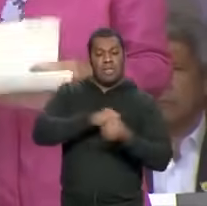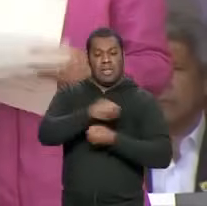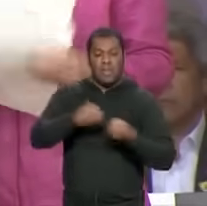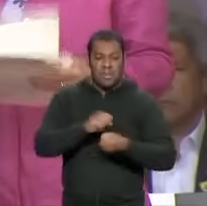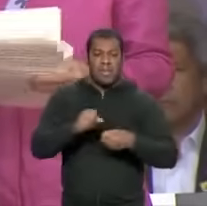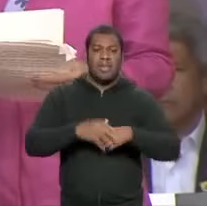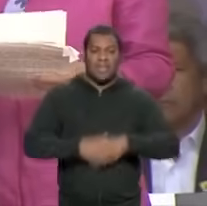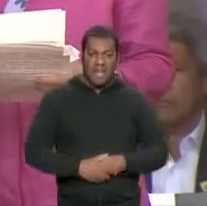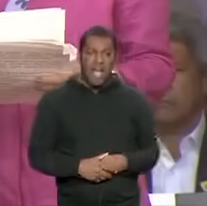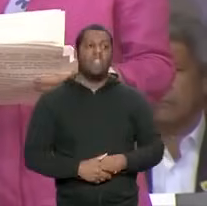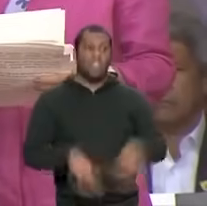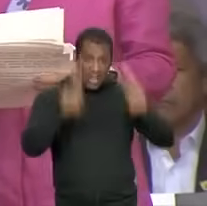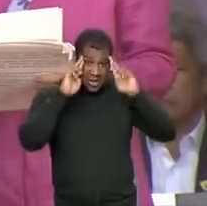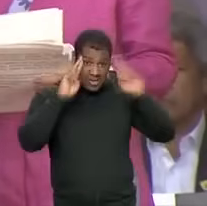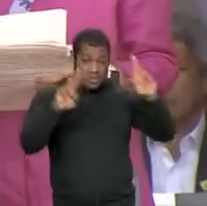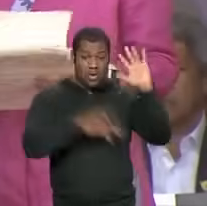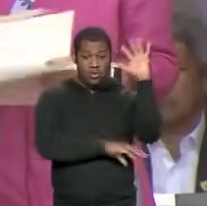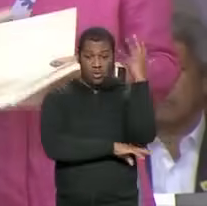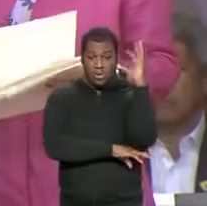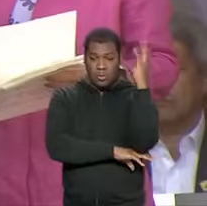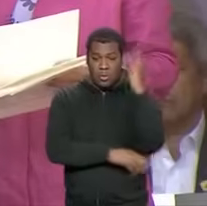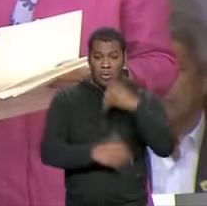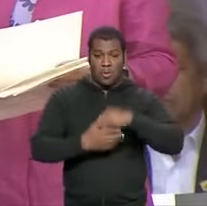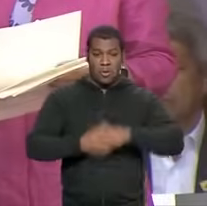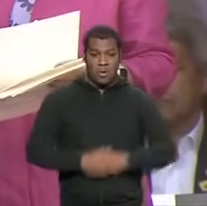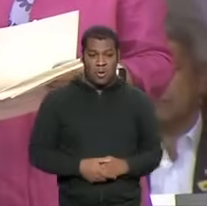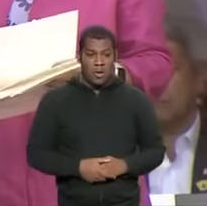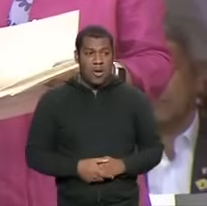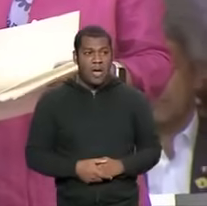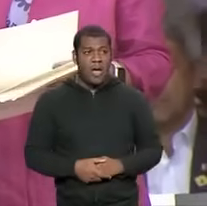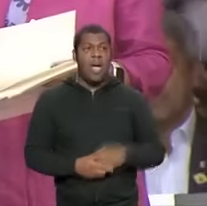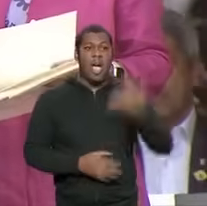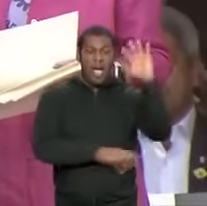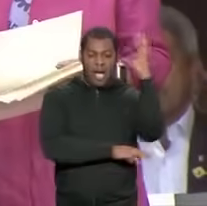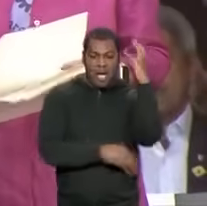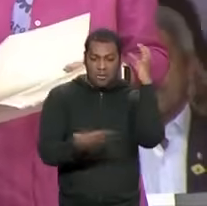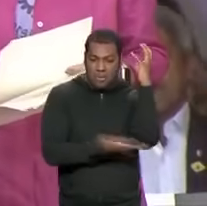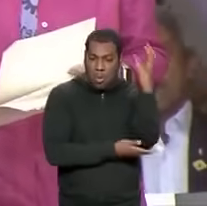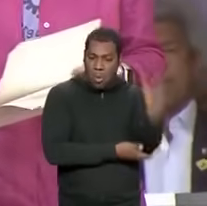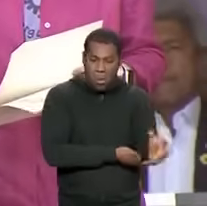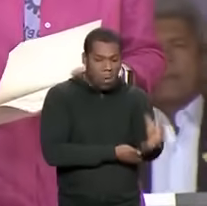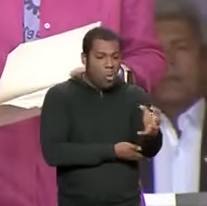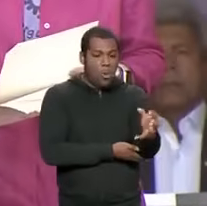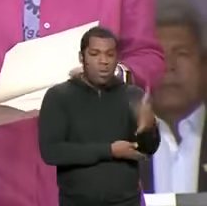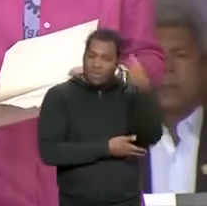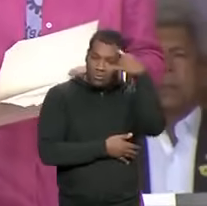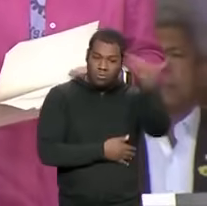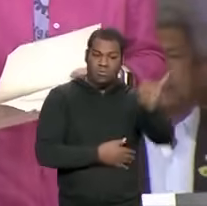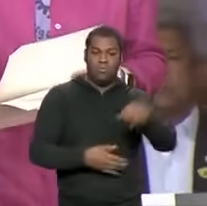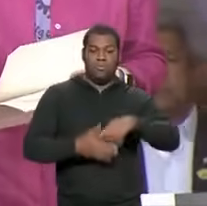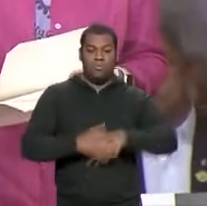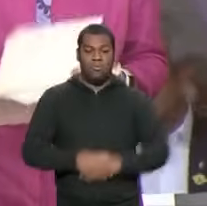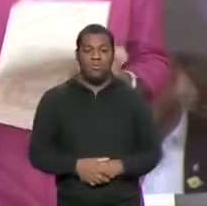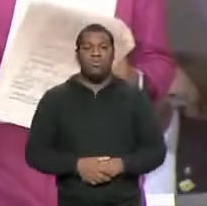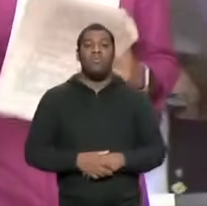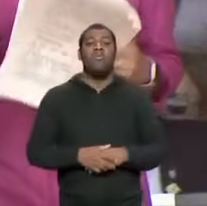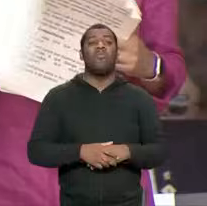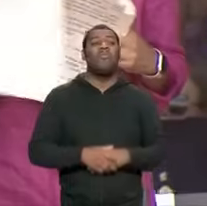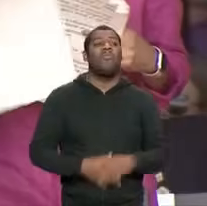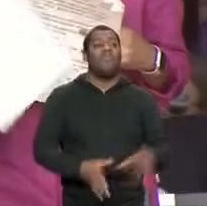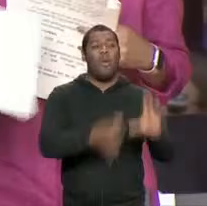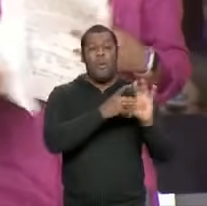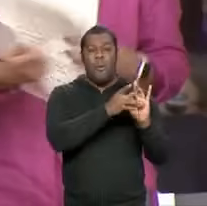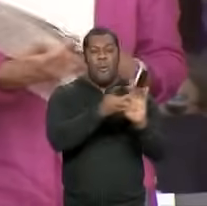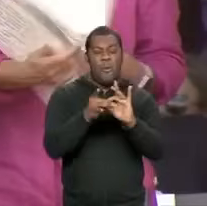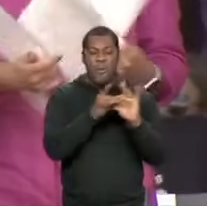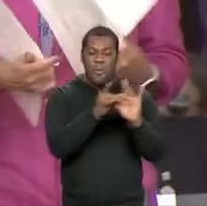a harmonia com a natureza sem necessidade de destruir nossas florestas que bom está de mão dadas com